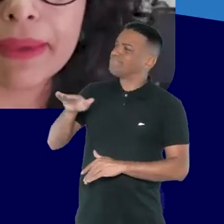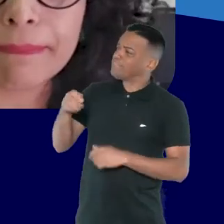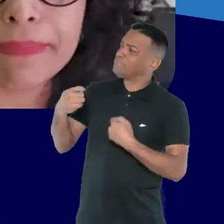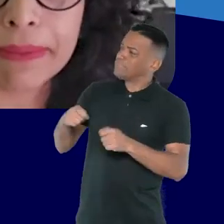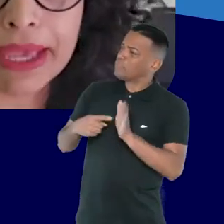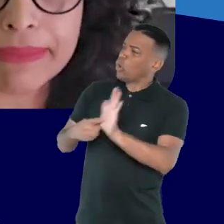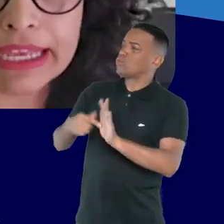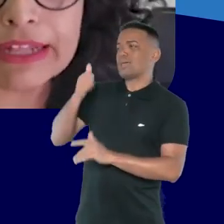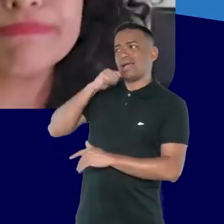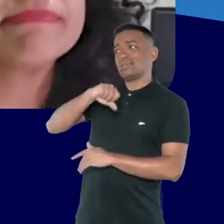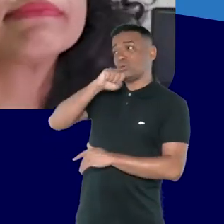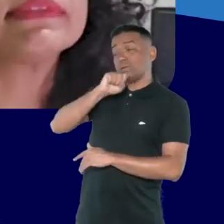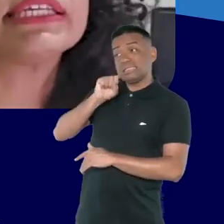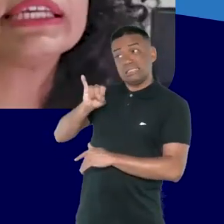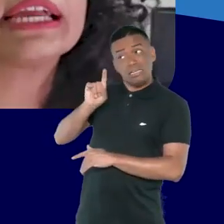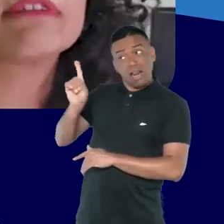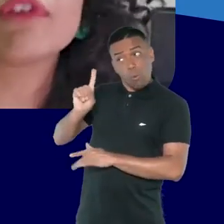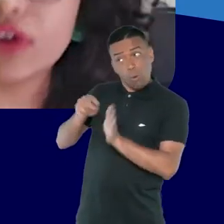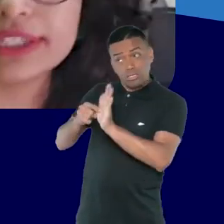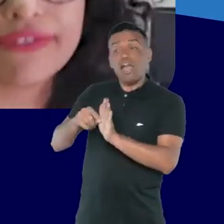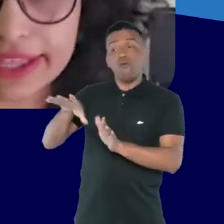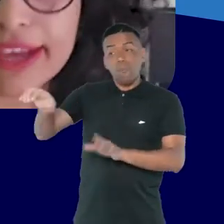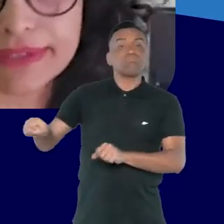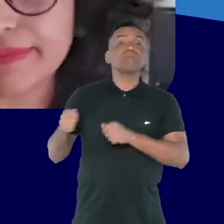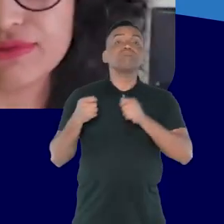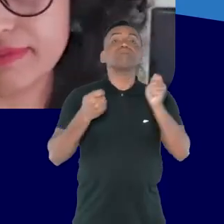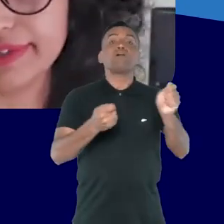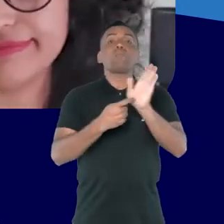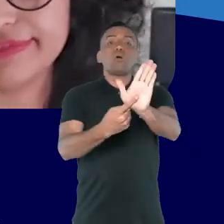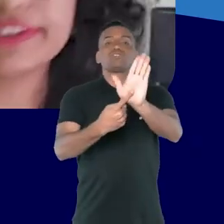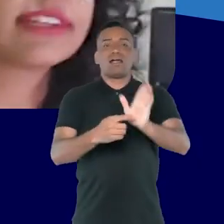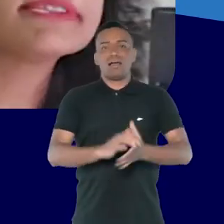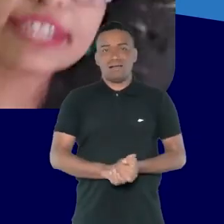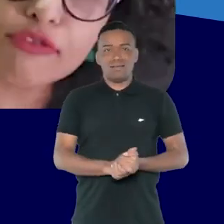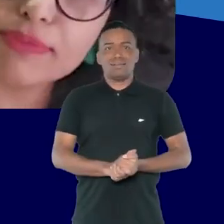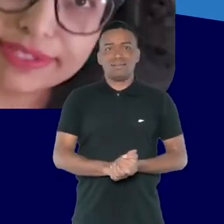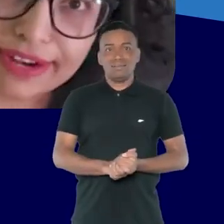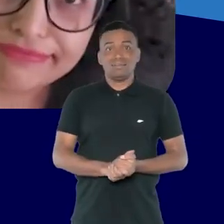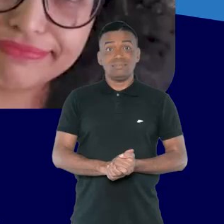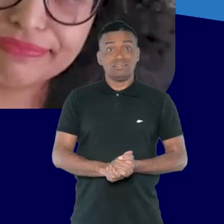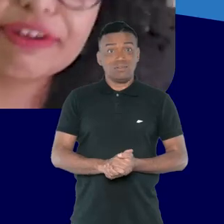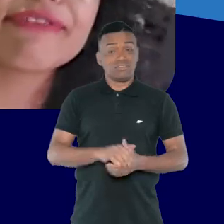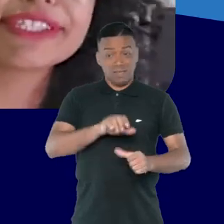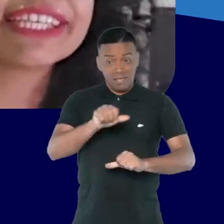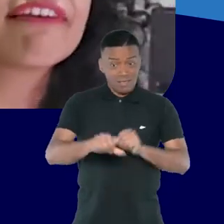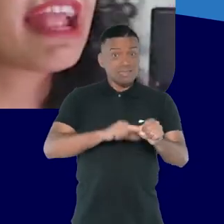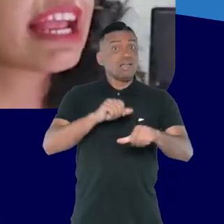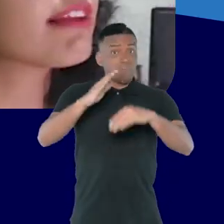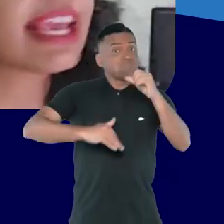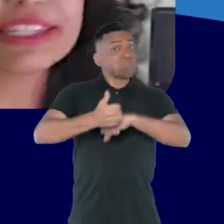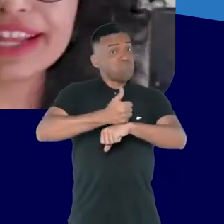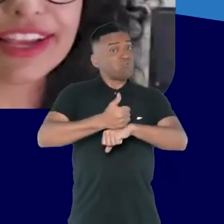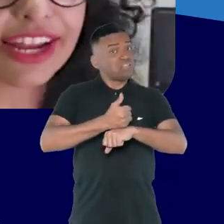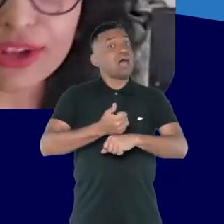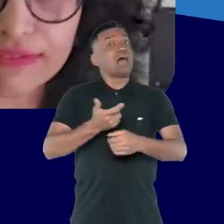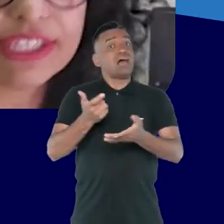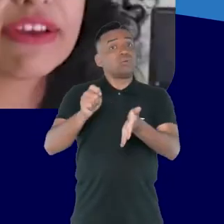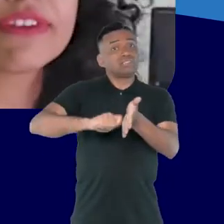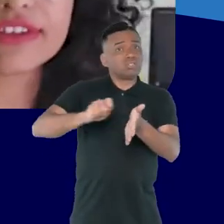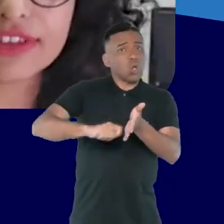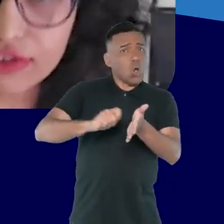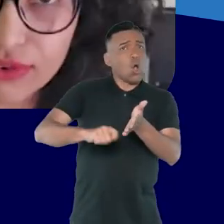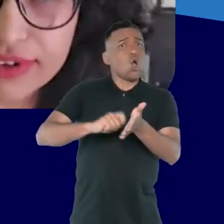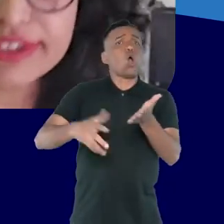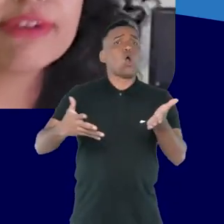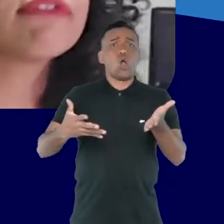para minha amiga e ela falou, olha, você vai ter que mostrar para sua mãe. Se você não mostrar, eu vou mostrar. Porque ela já decretou, você